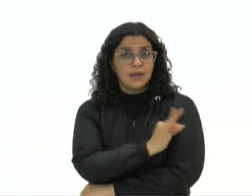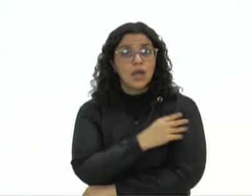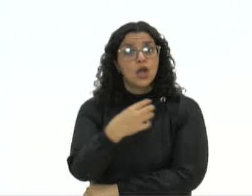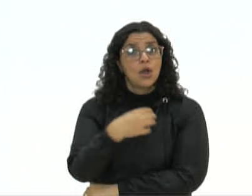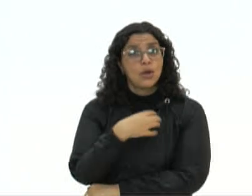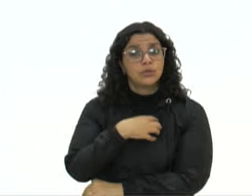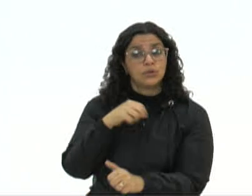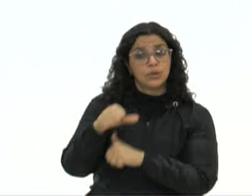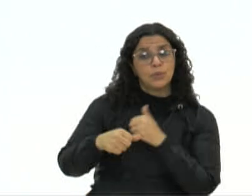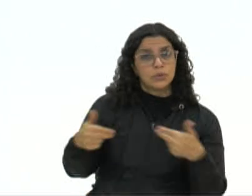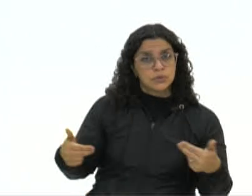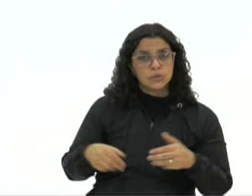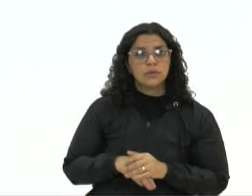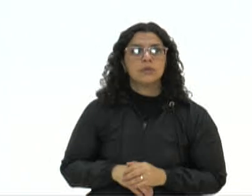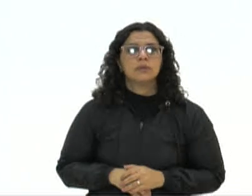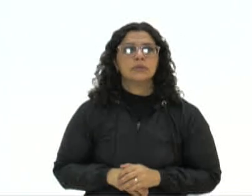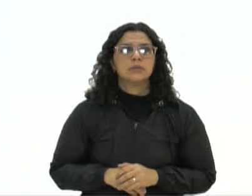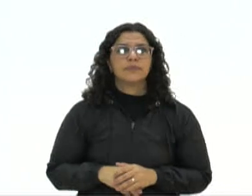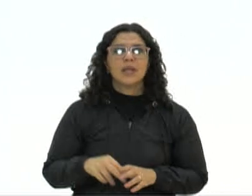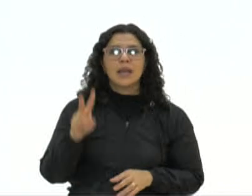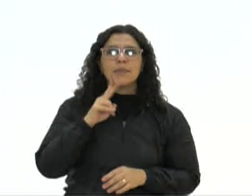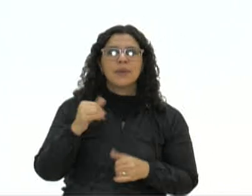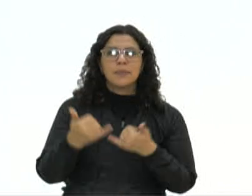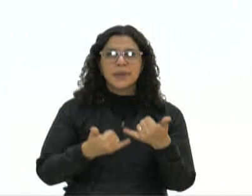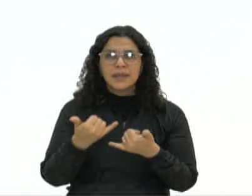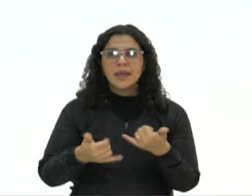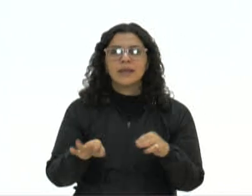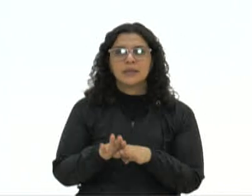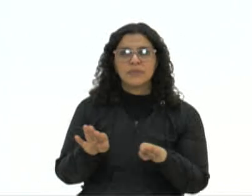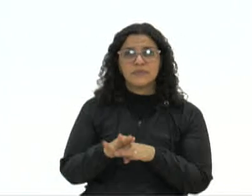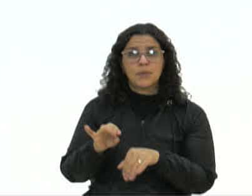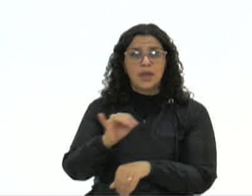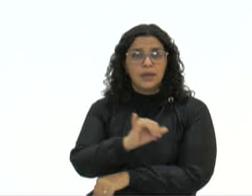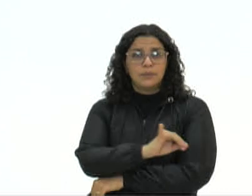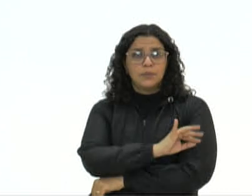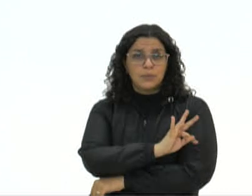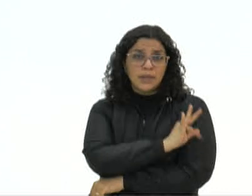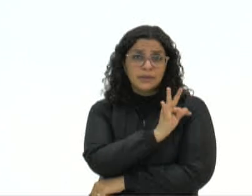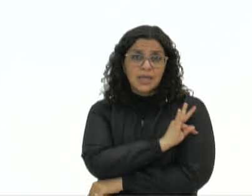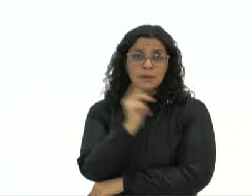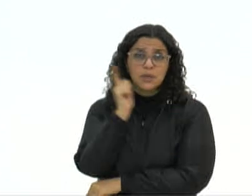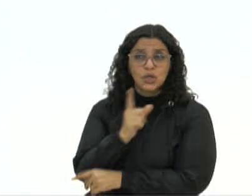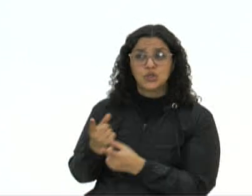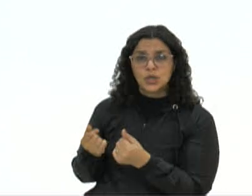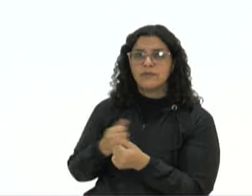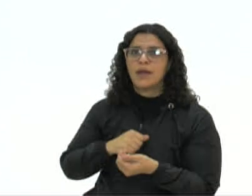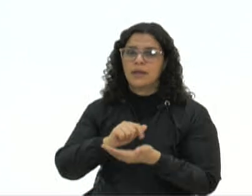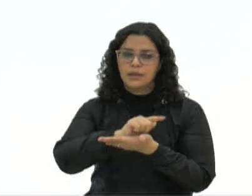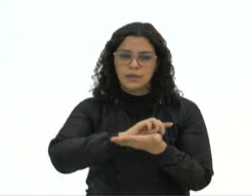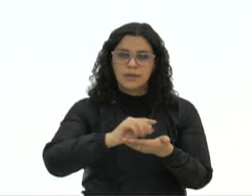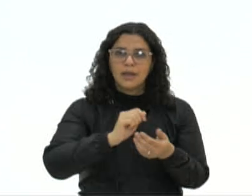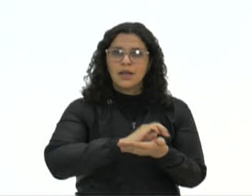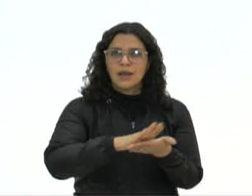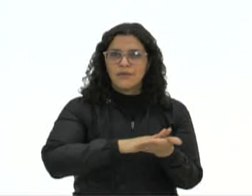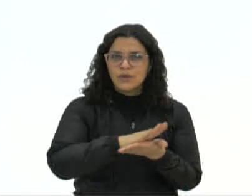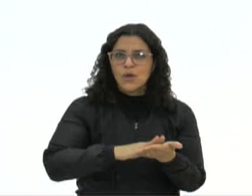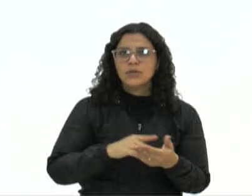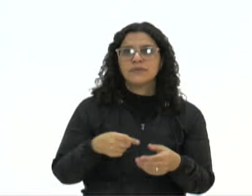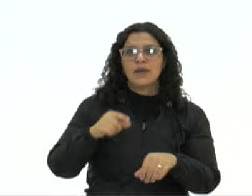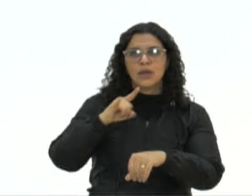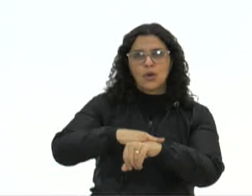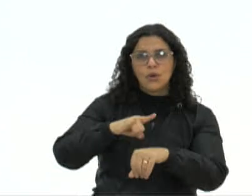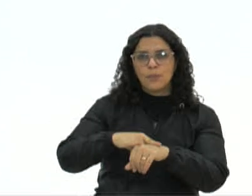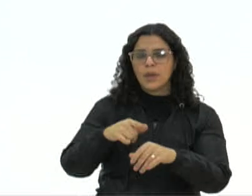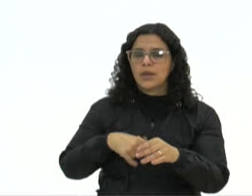realizar alguma coisa, né? Fiz a brincadeira de vocês, você vai usar uma técnica para conseguir uma graninha em casa, né? Vai lavar uma louça, vai tirar o cocô do cachorro